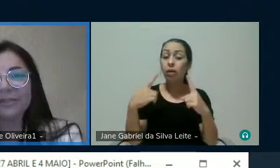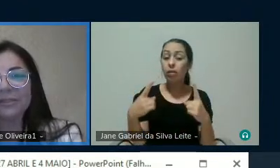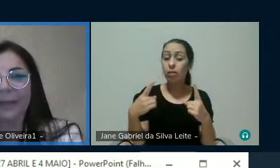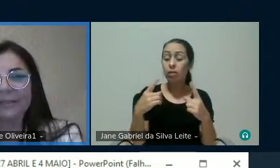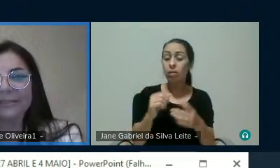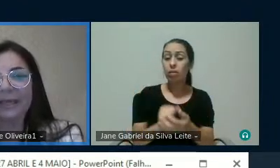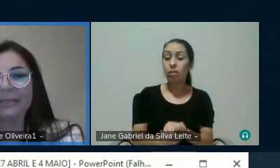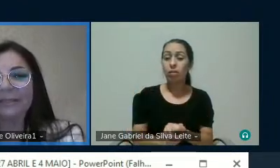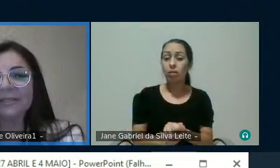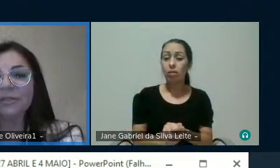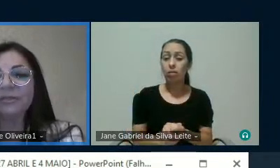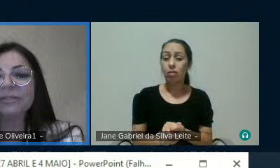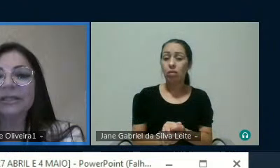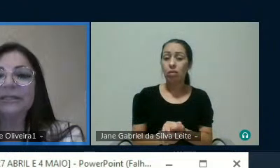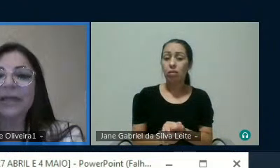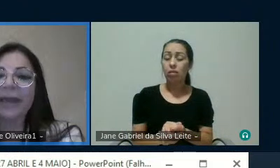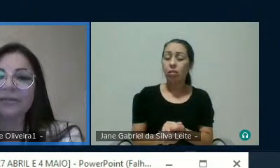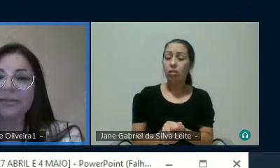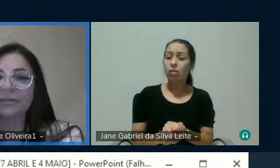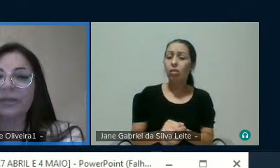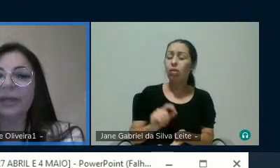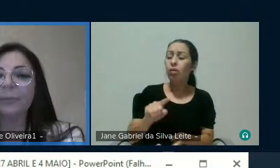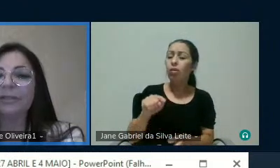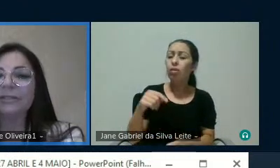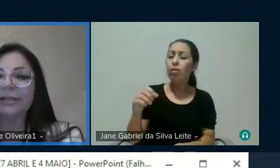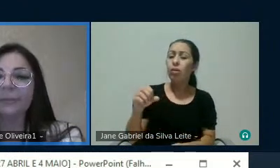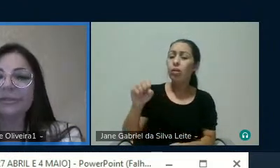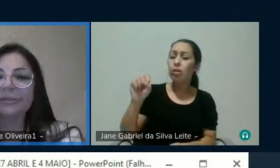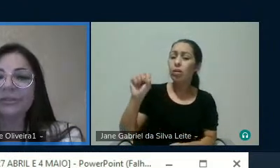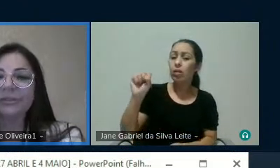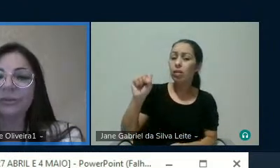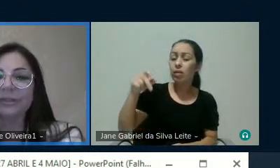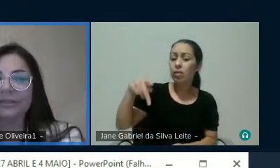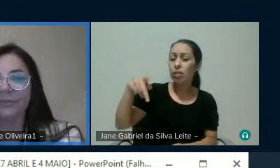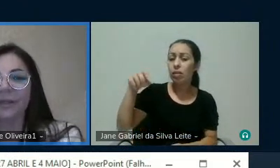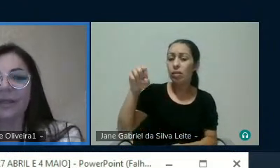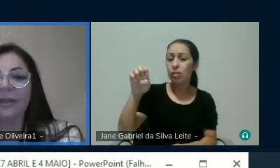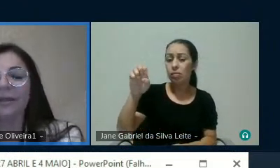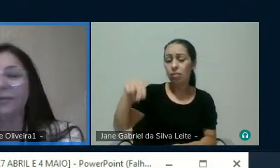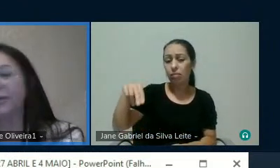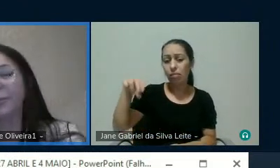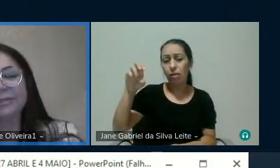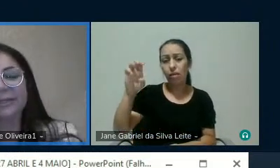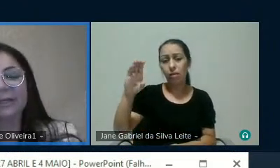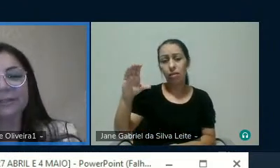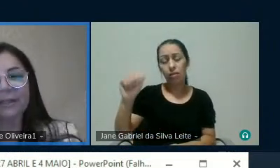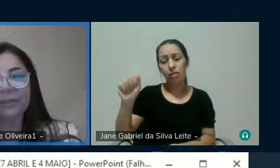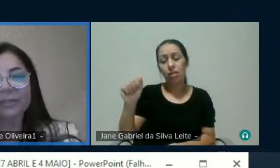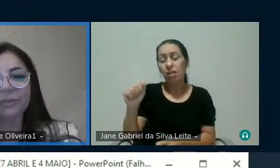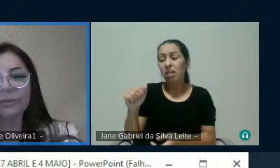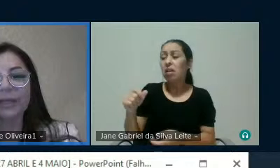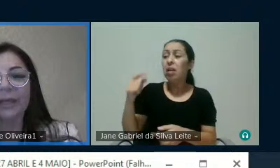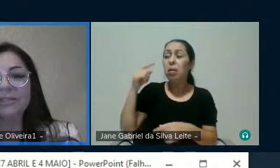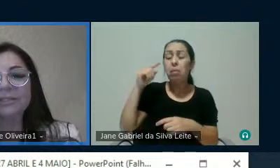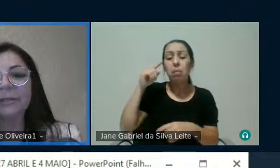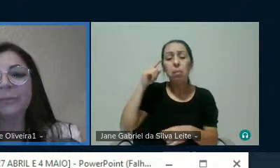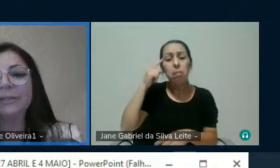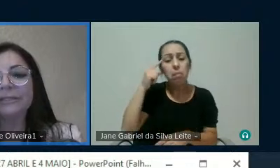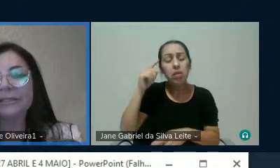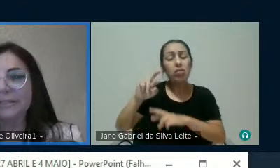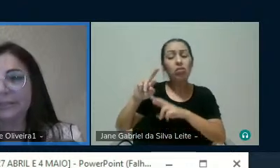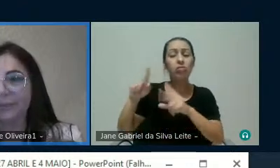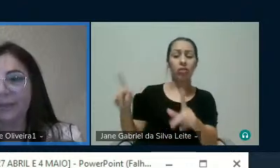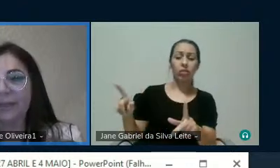para a Sutton Spence, ela traz outros critérios do que pode ser pessoas surdas, do que pode ser a literatura surda. Ela diz